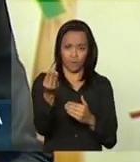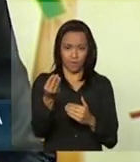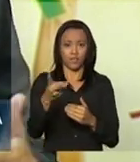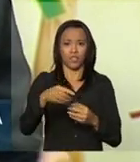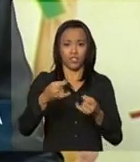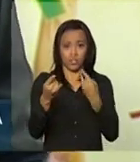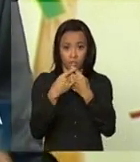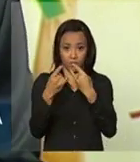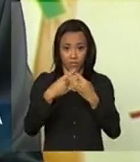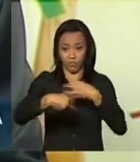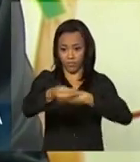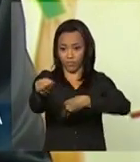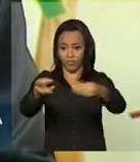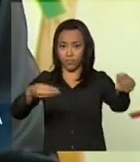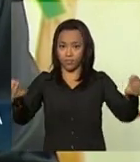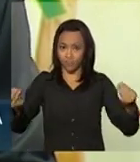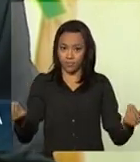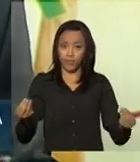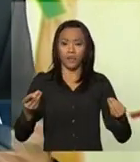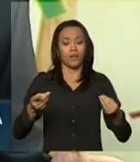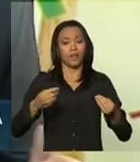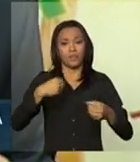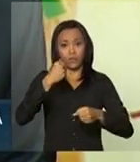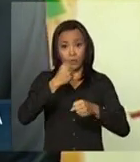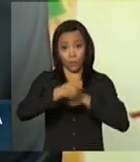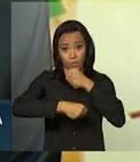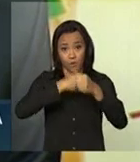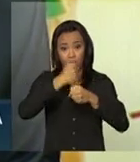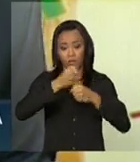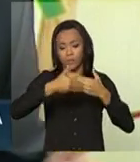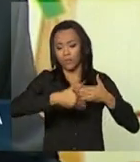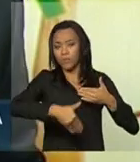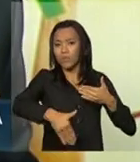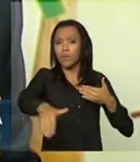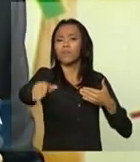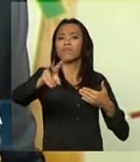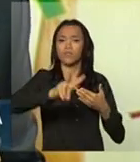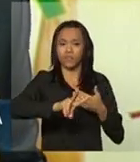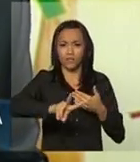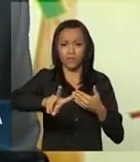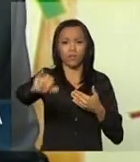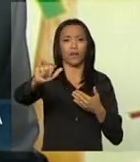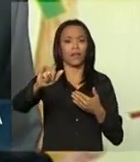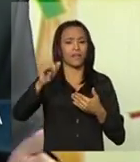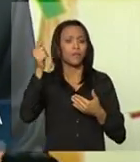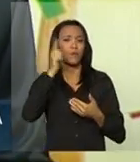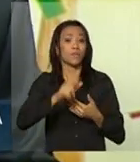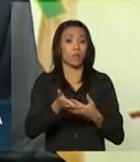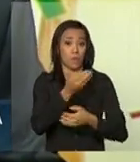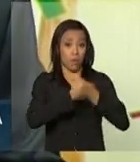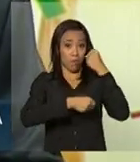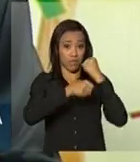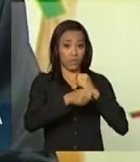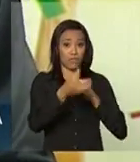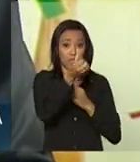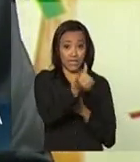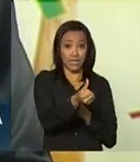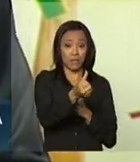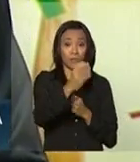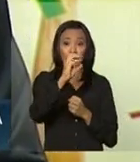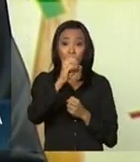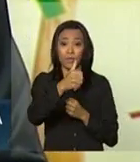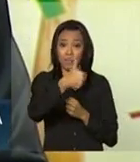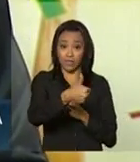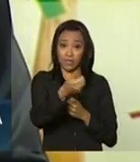alcançaremos ao longo do ano, tranquilamente, vamos ultrapassar aquilo que fizemos já no ano passado, foram 610 milhões